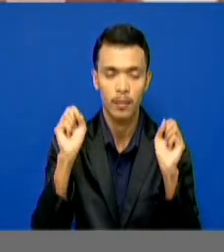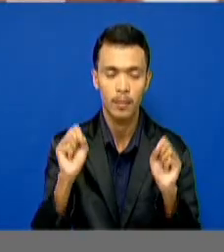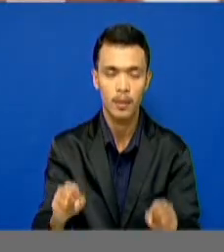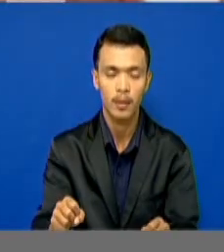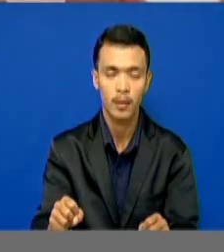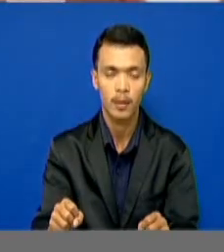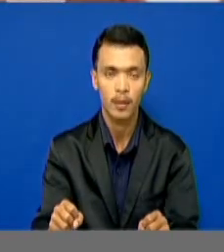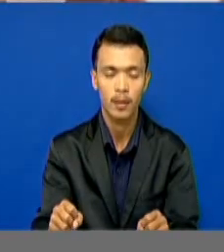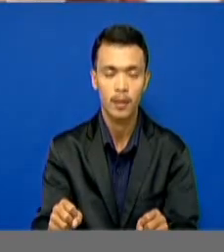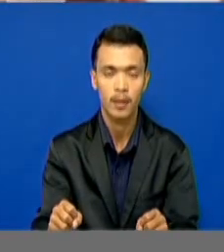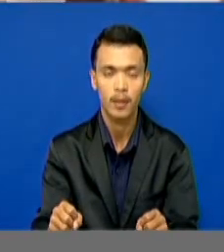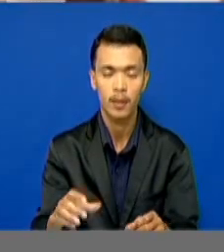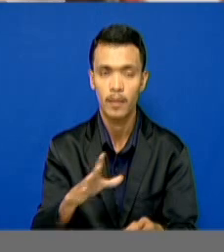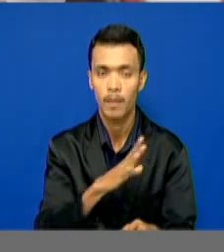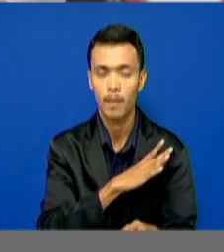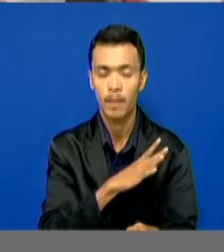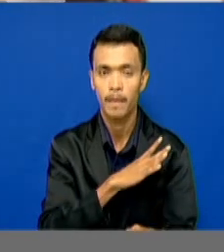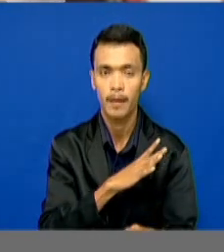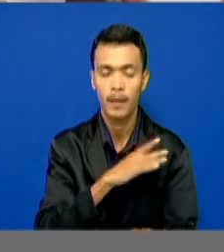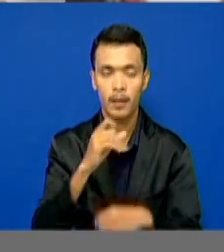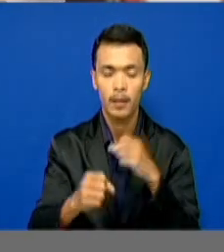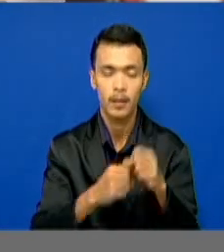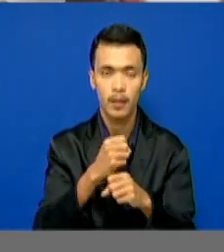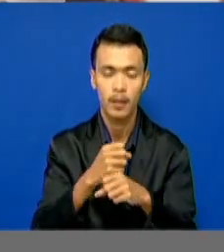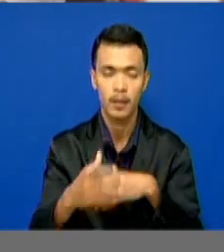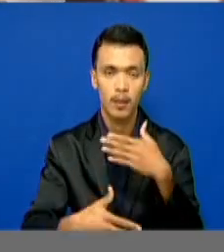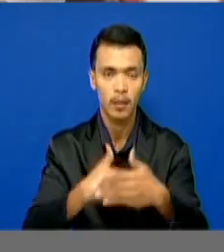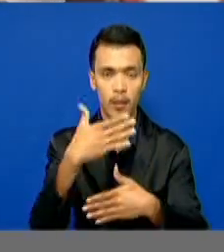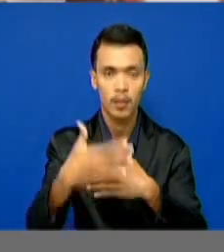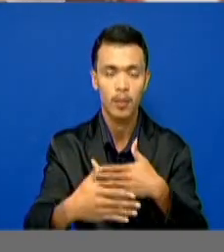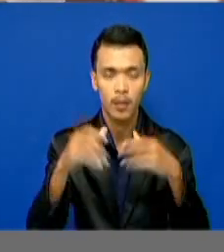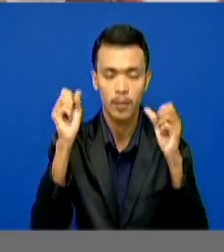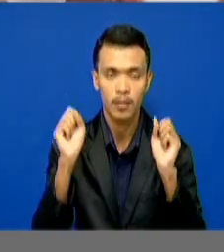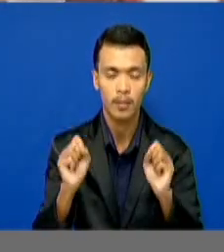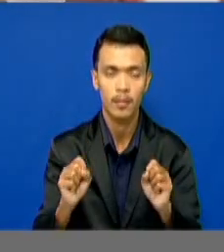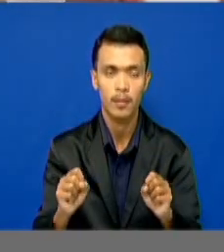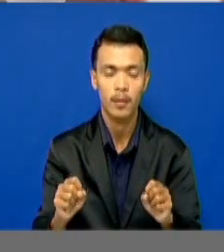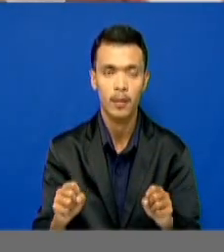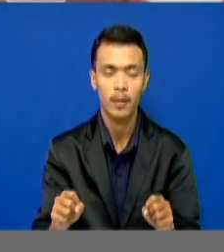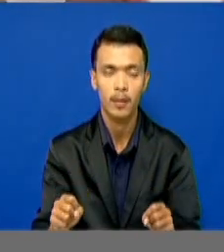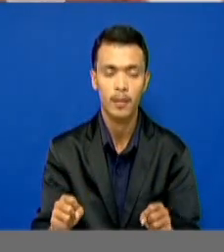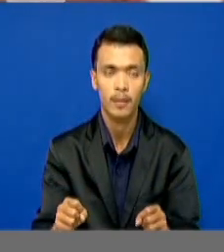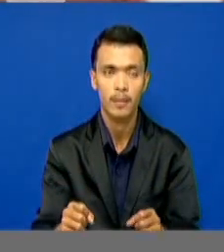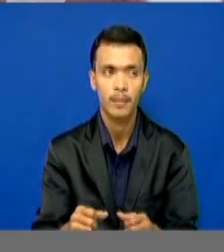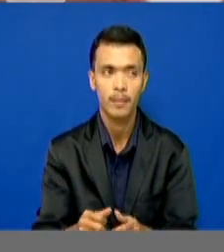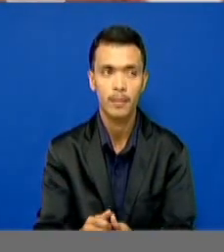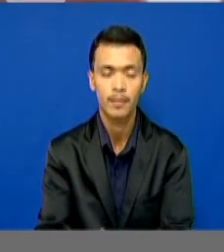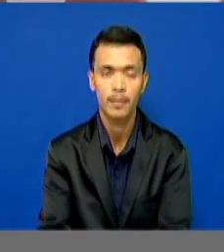ita hein katak tinan oin bele Sidau kutumos, ansa